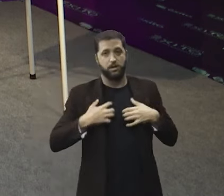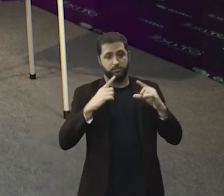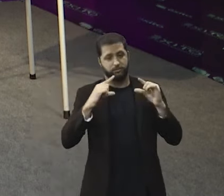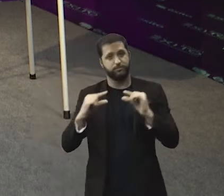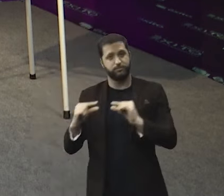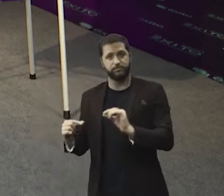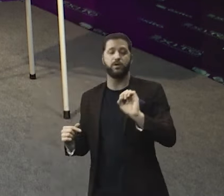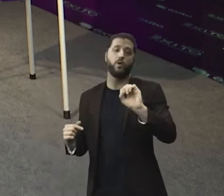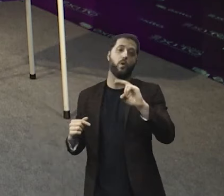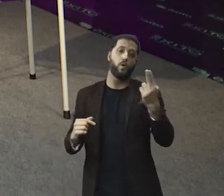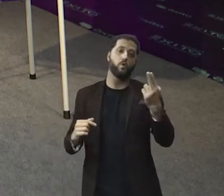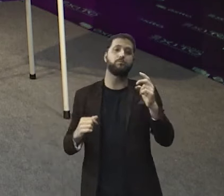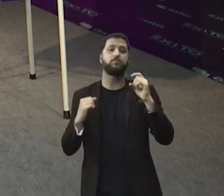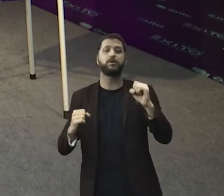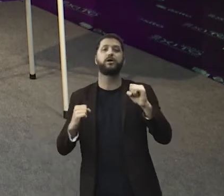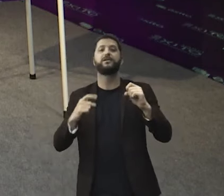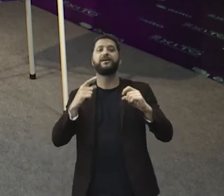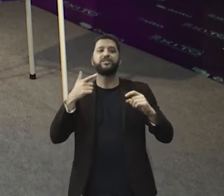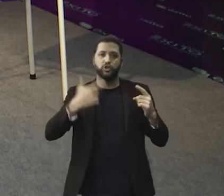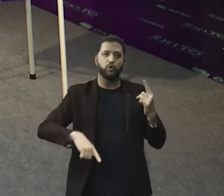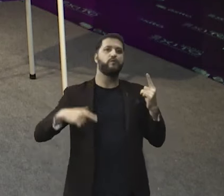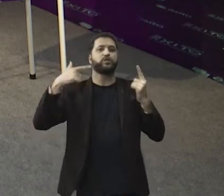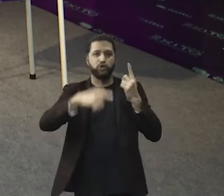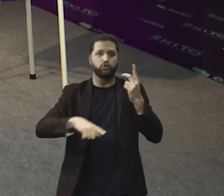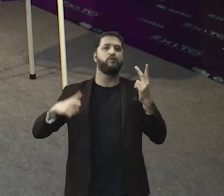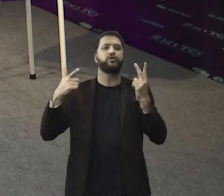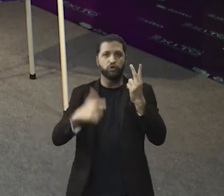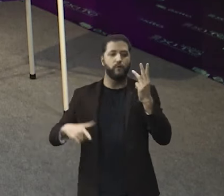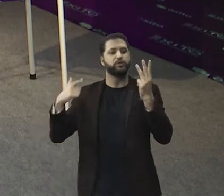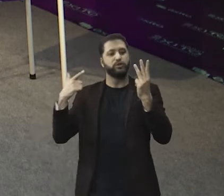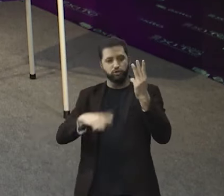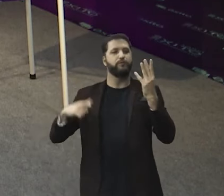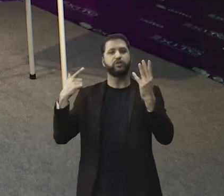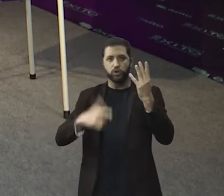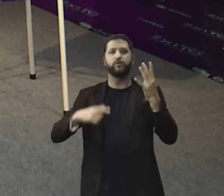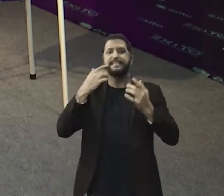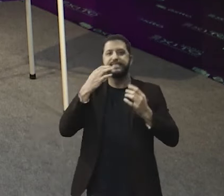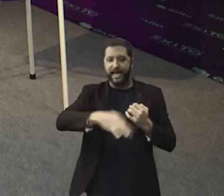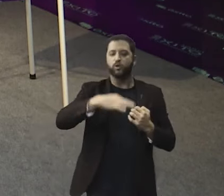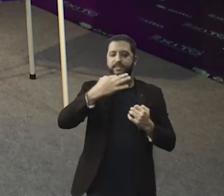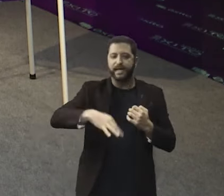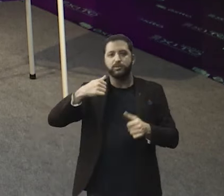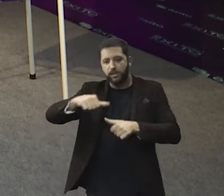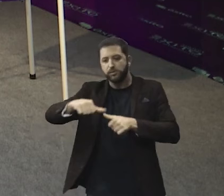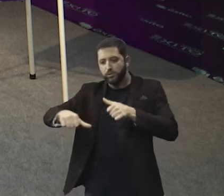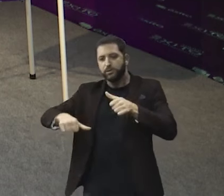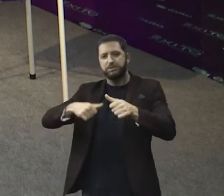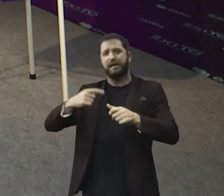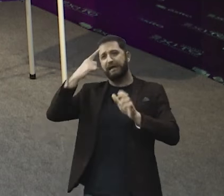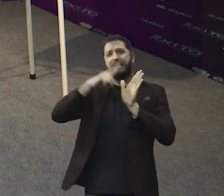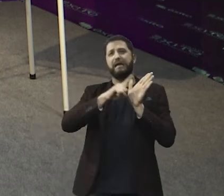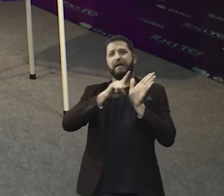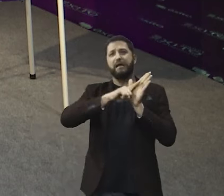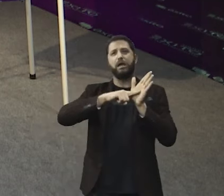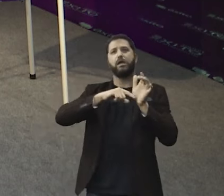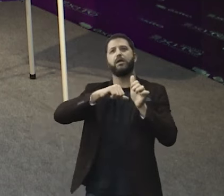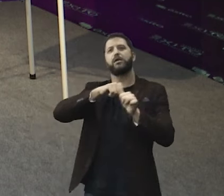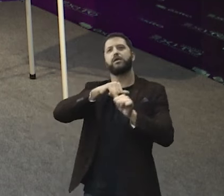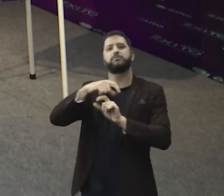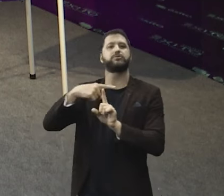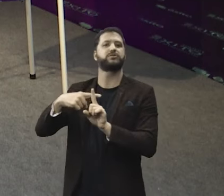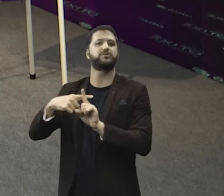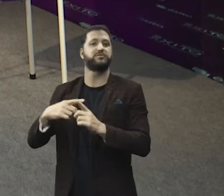do momento que você vai trazendo repetição pra pessoa do que é o certo trazendo novas crenças possibilitadoras para ela muito bem a